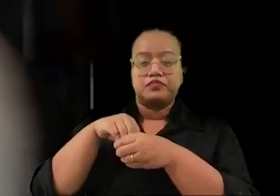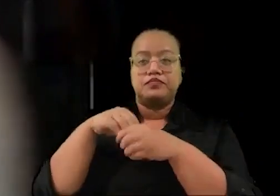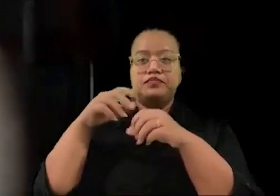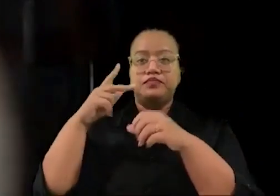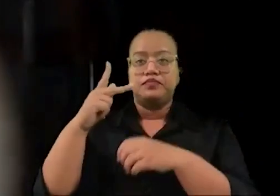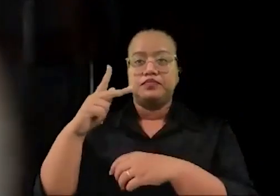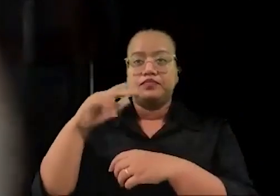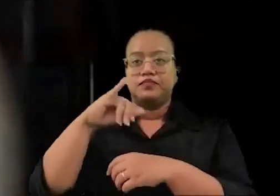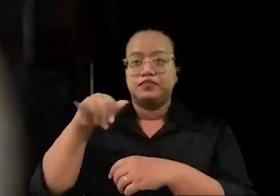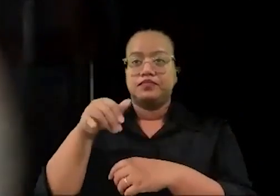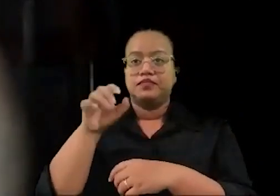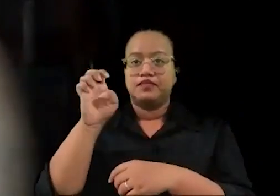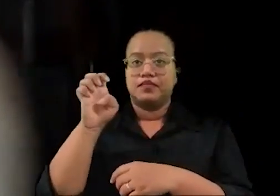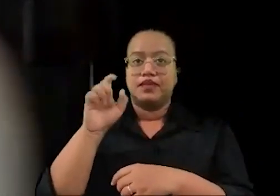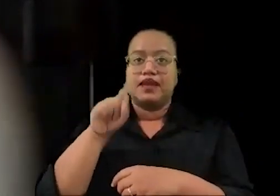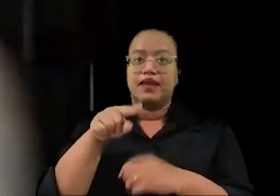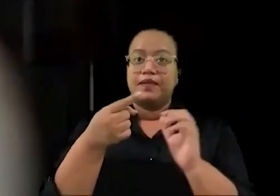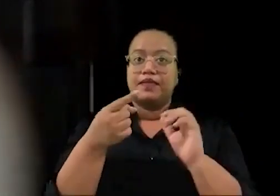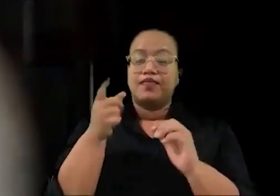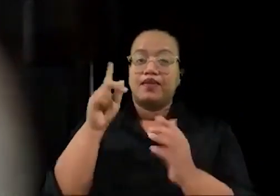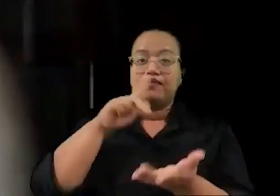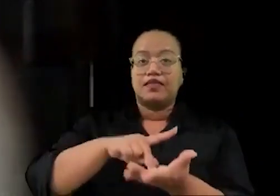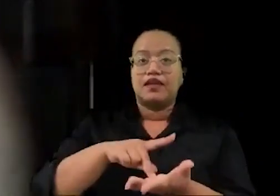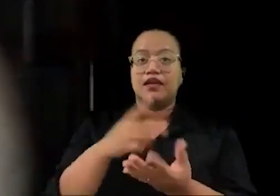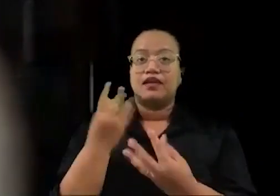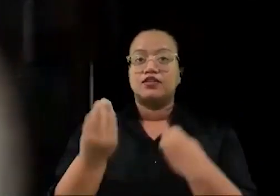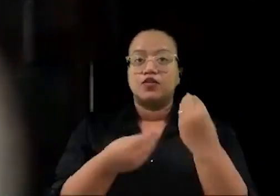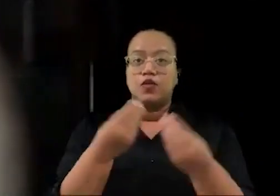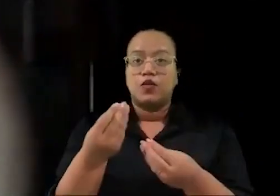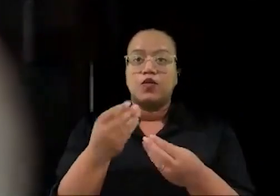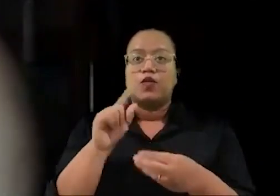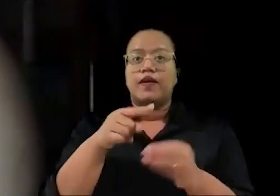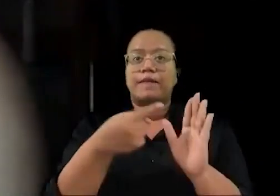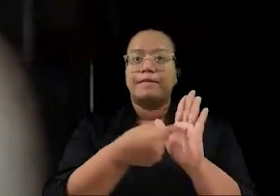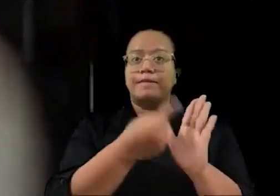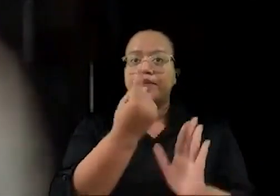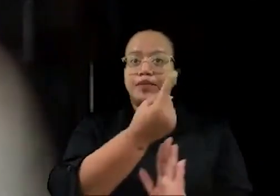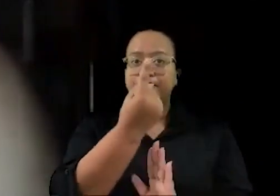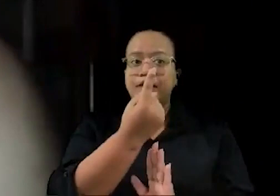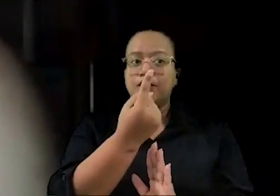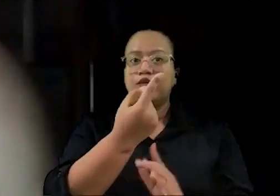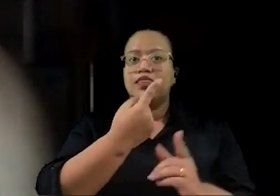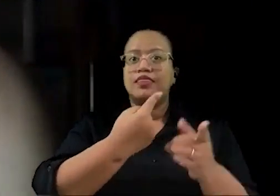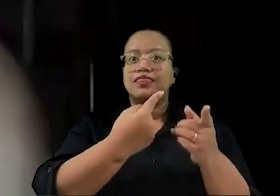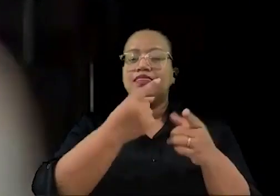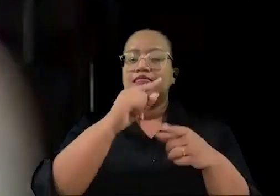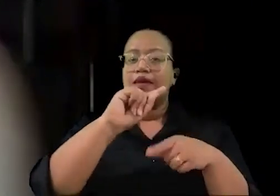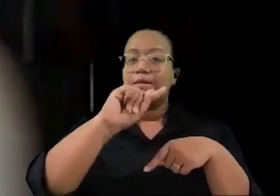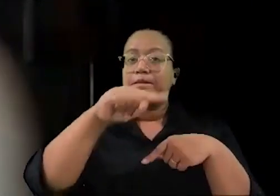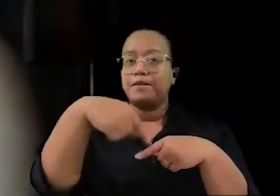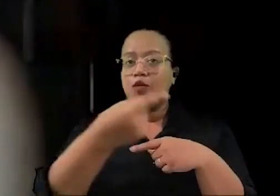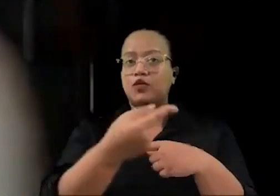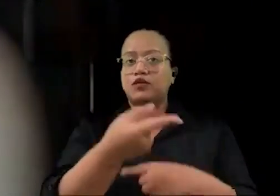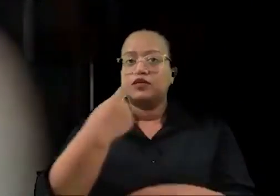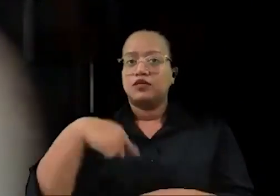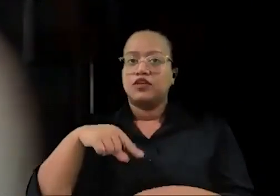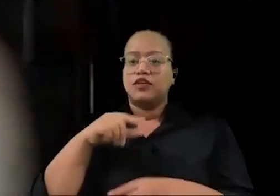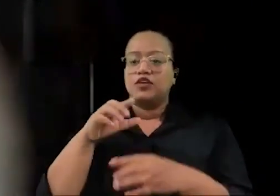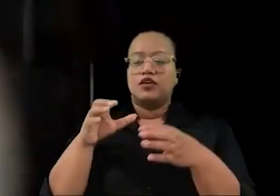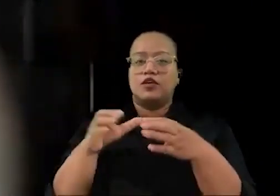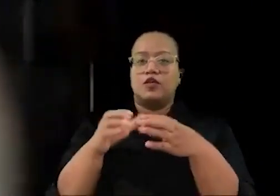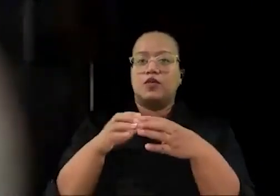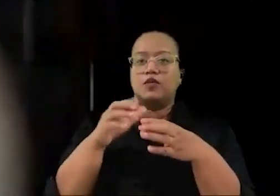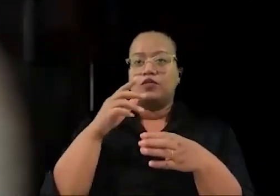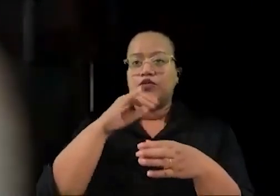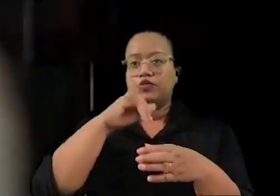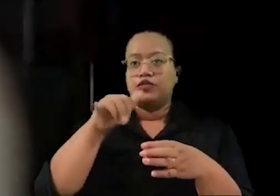primeiro para que nós, para atender as necessidades do GEF, né? Os GEFs da terceira região tinham um